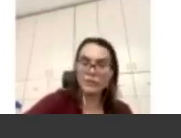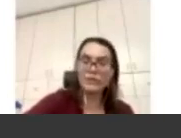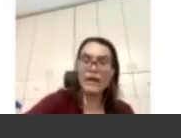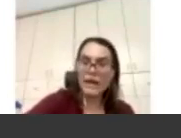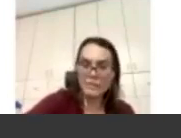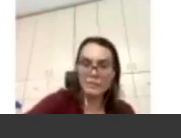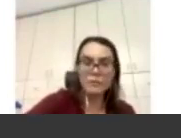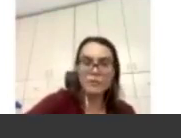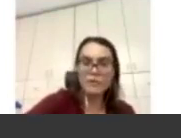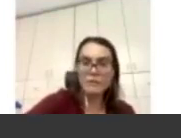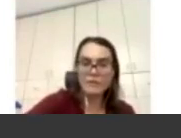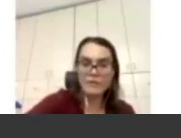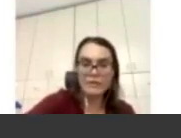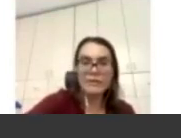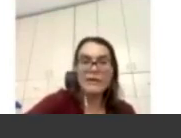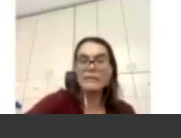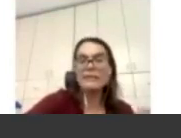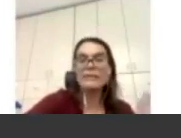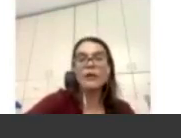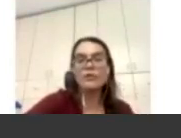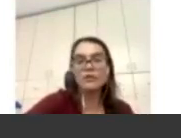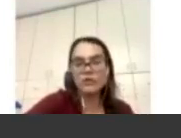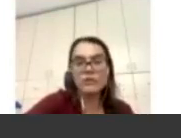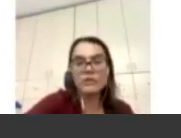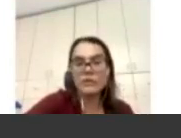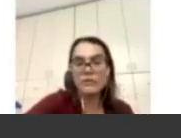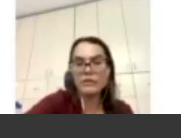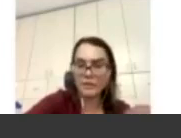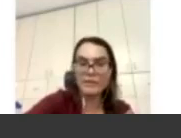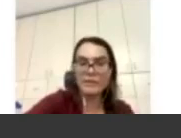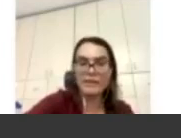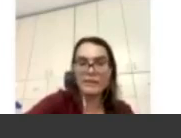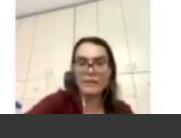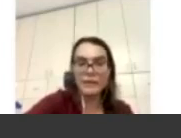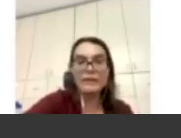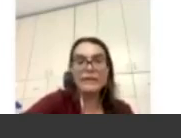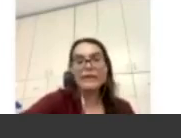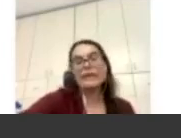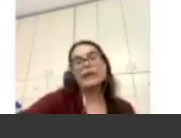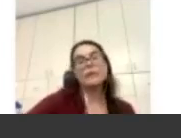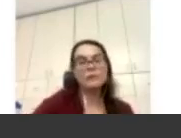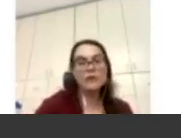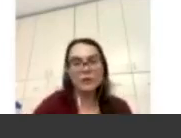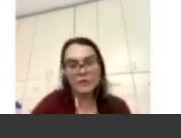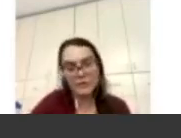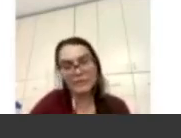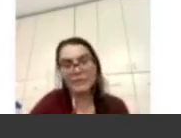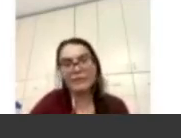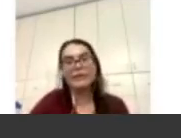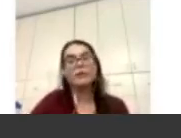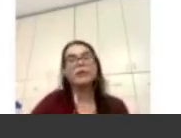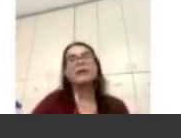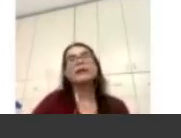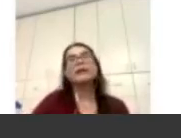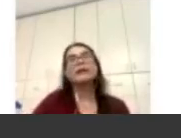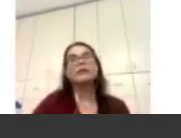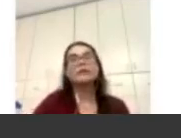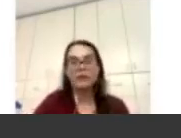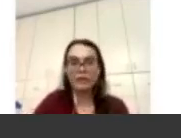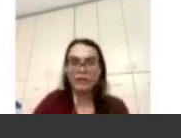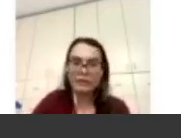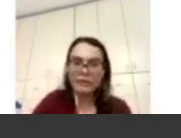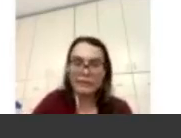aquele estudo da asma que eu mostrei para vocês, mas existem outros estudos que estão sendo realizados agora. Ele permite, inclusive,